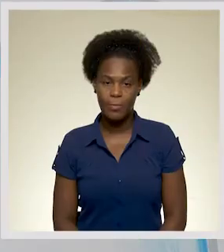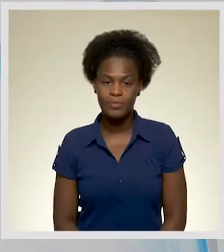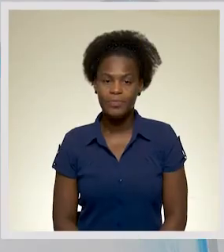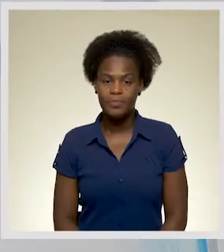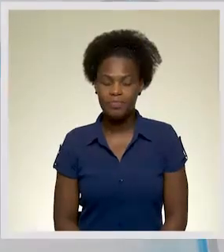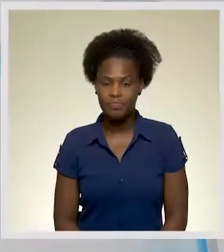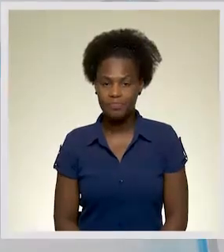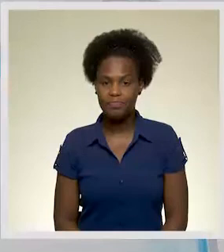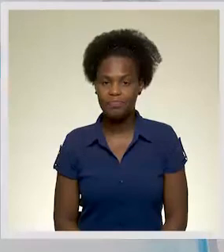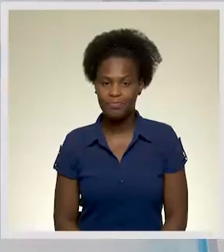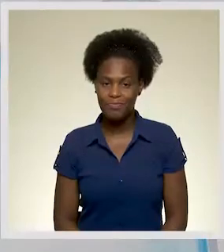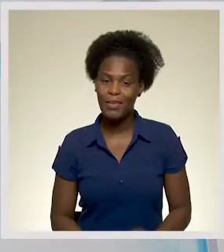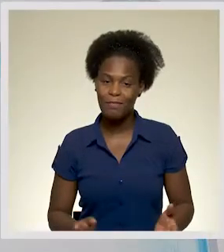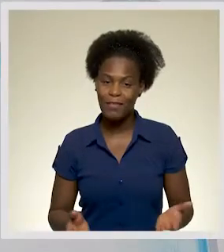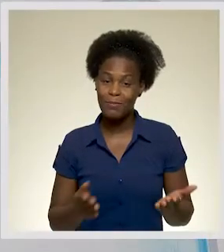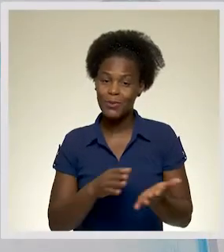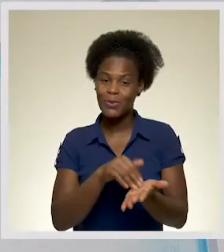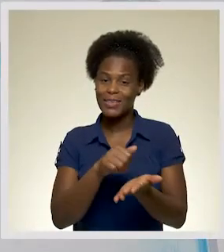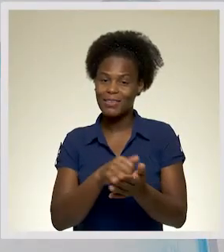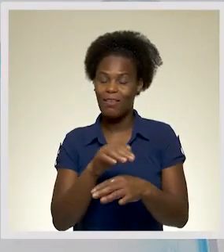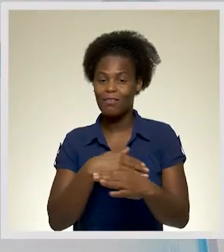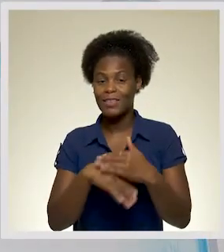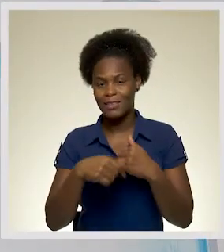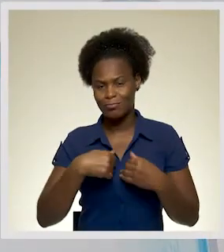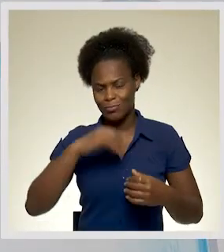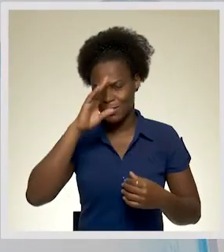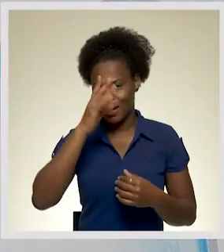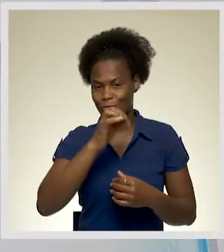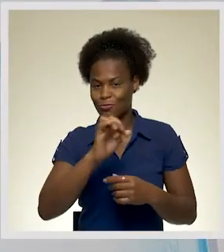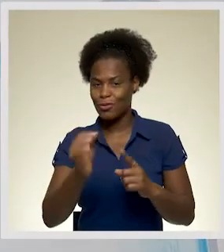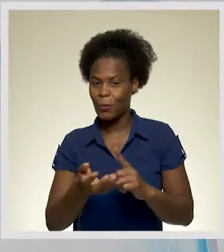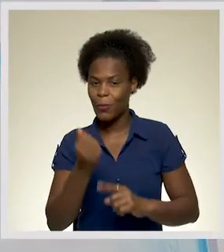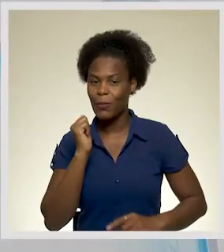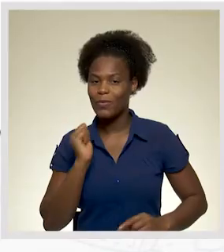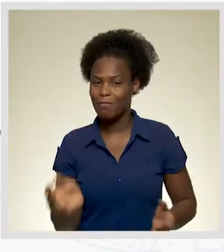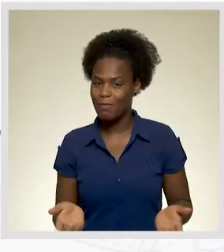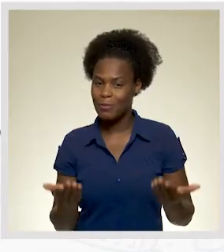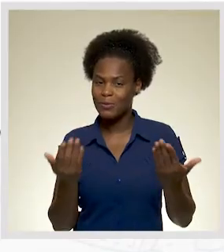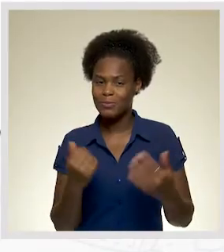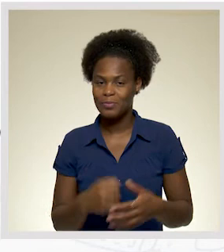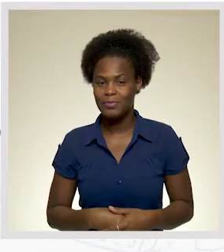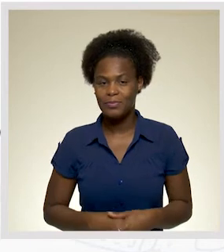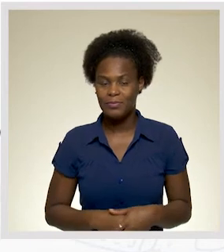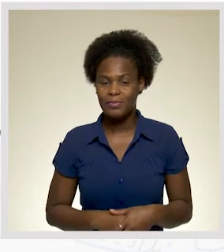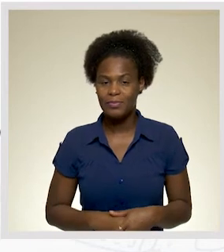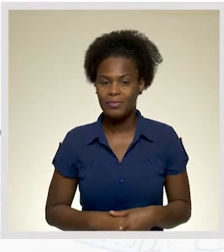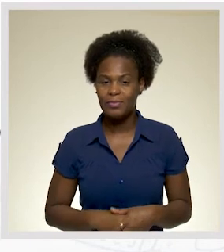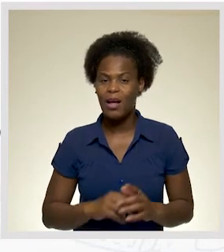E vamos à correção. Sei que conseguiram. Então, vamos lá? O que é que colocaram